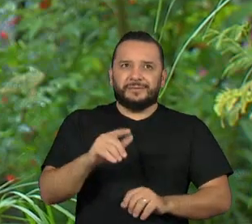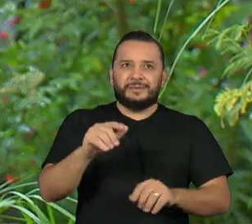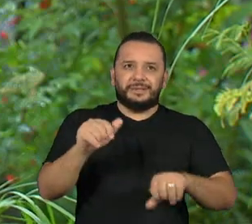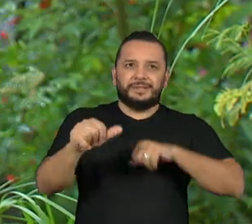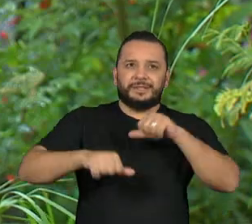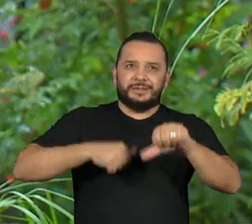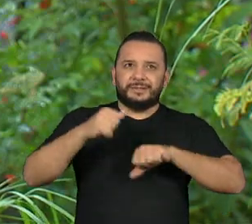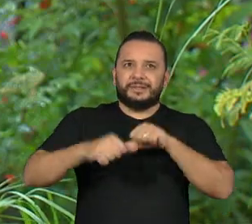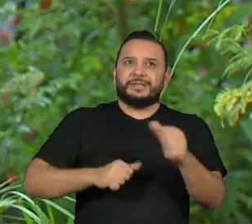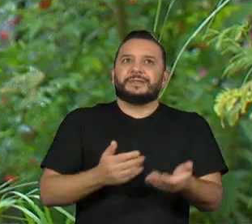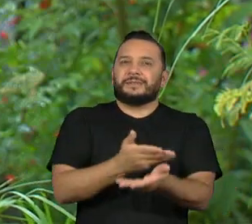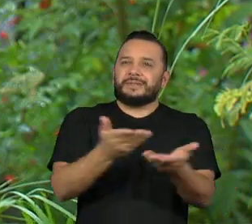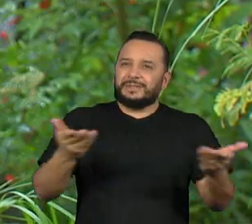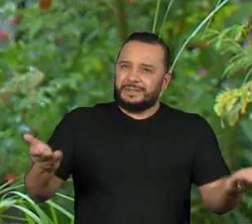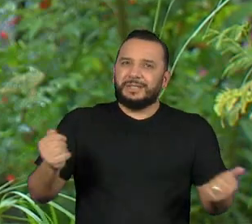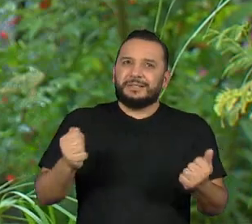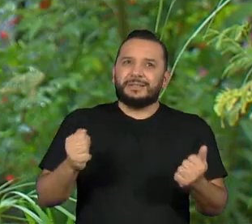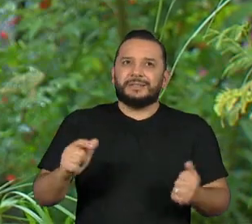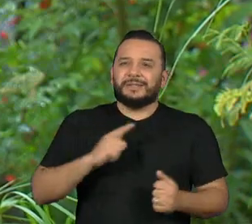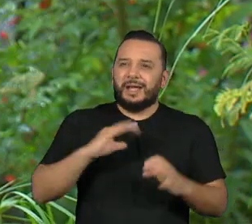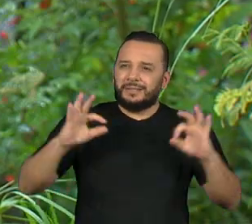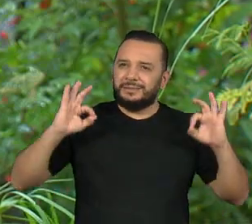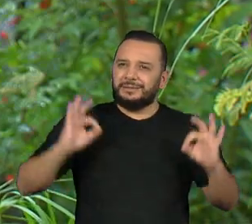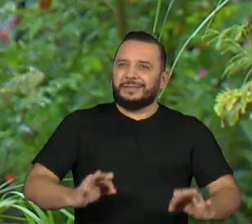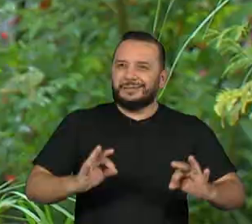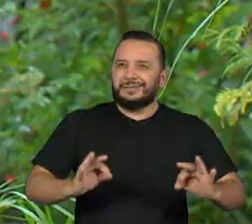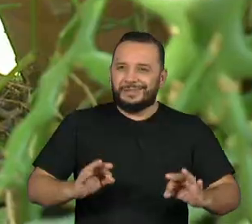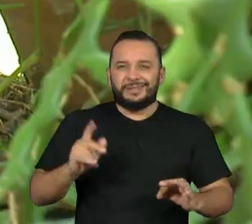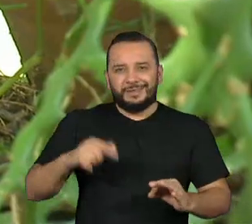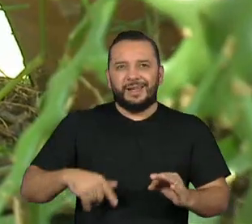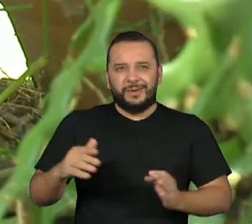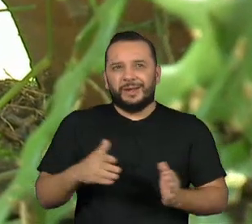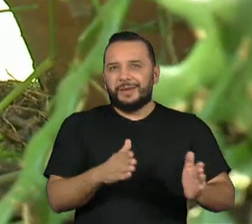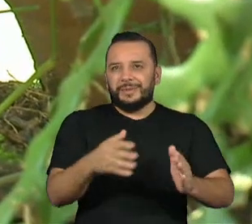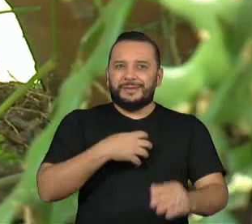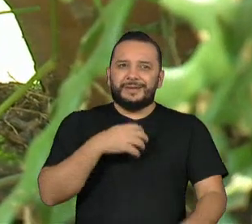Vai te dando também muita certeza de que esse é o caminho, né?